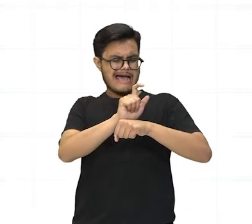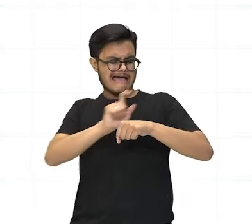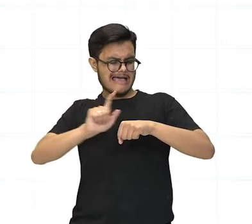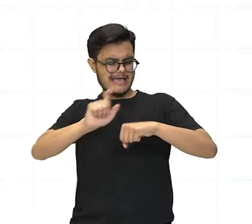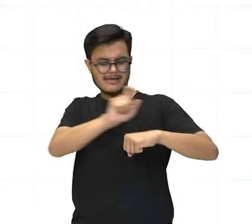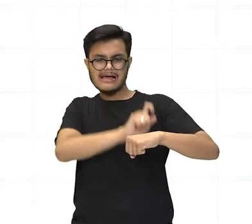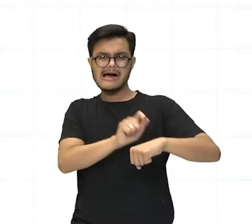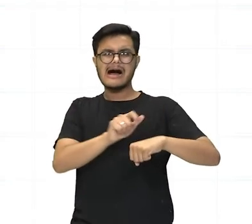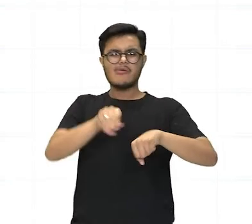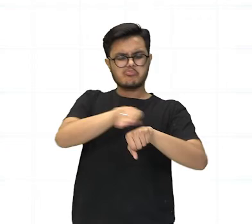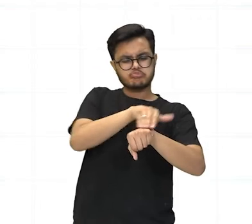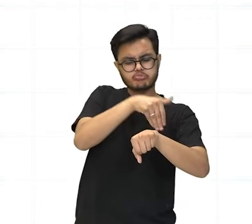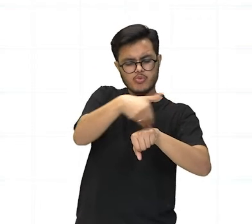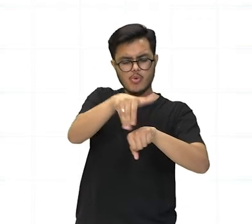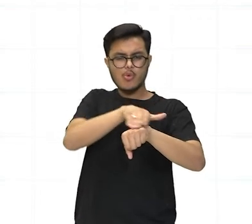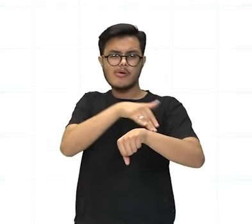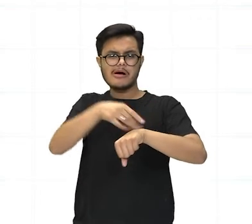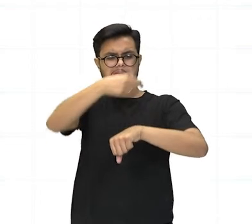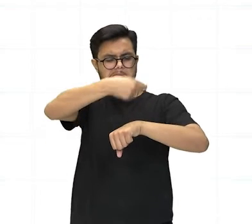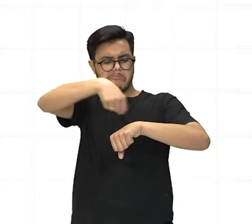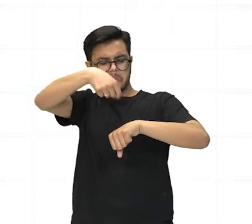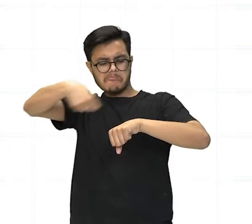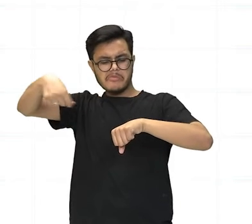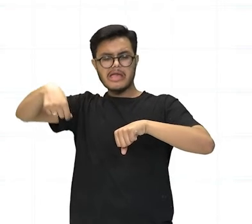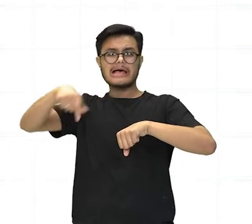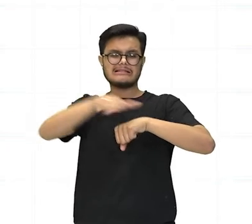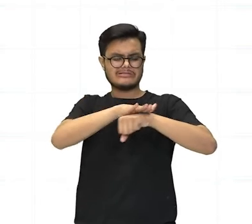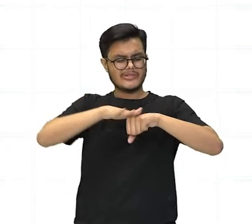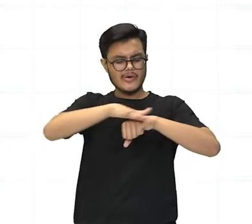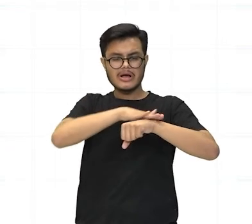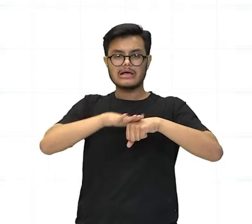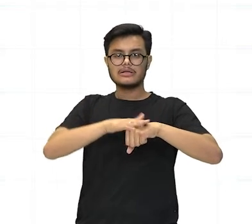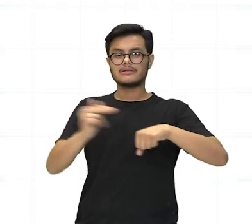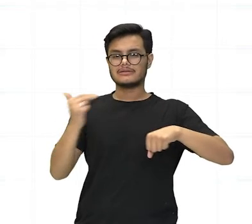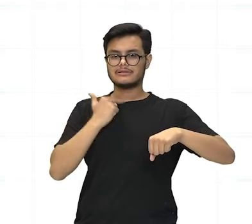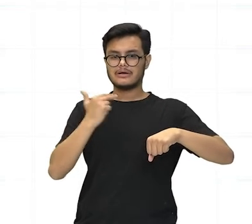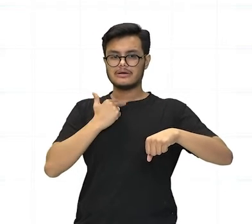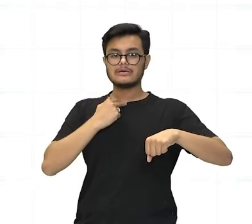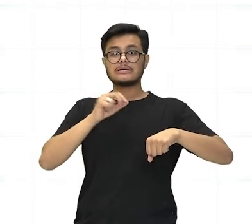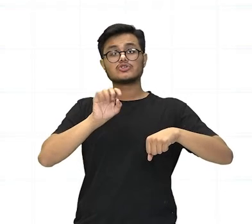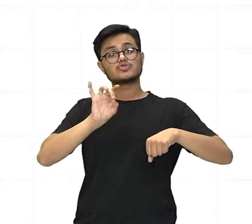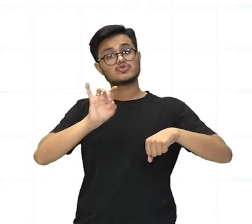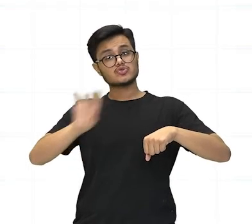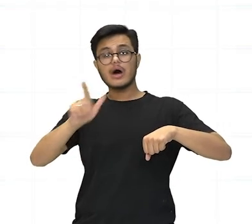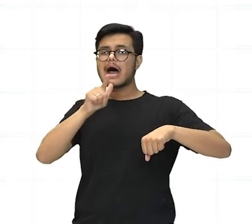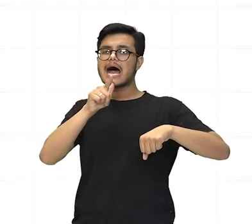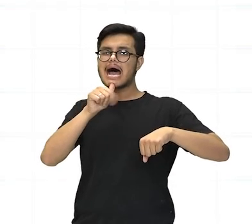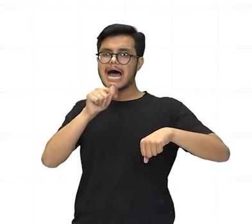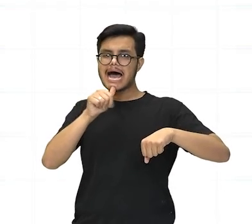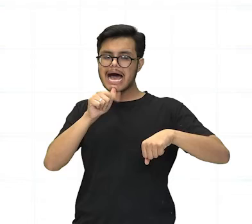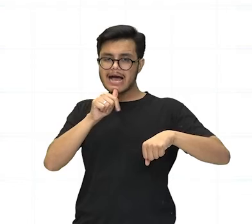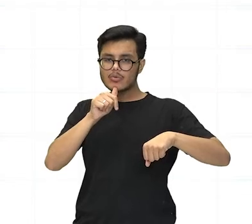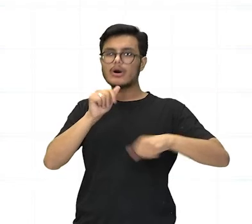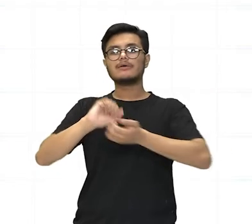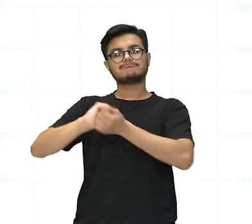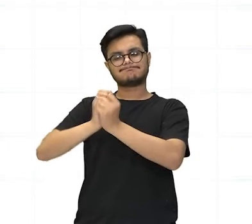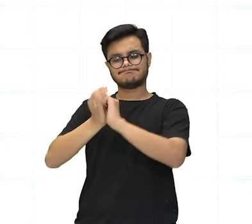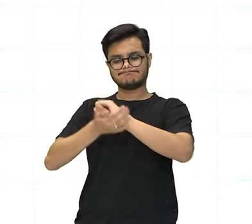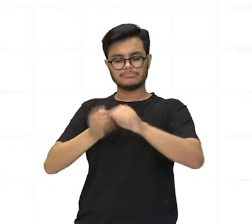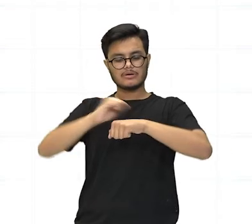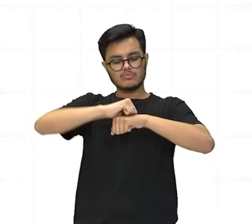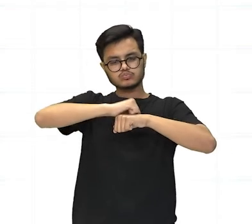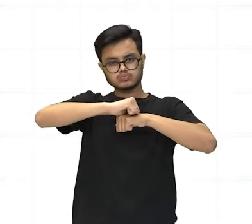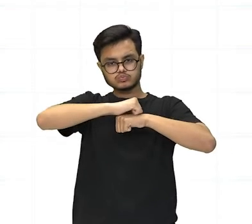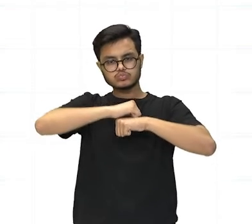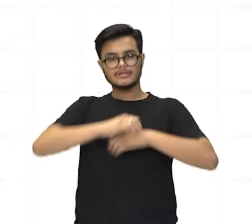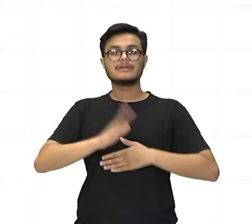ou outros produtos sobre o ferimento. Somente lave com água e sabão.